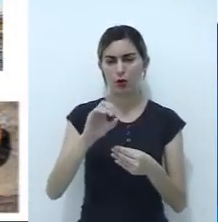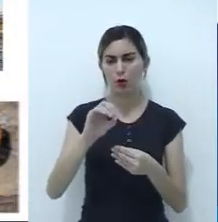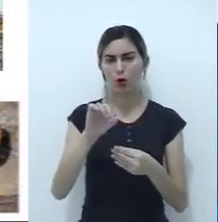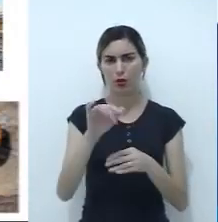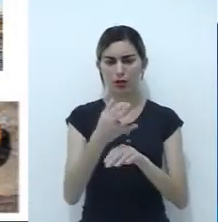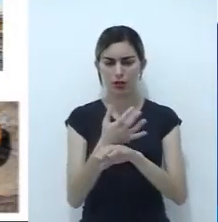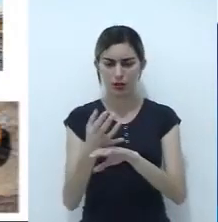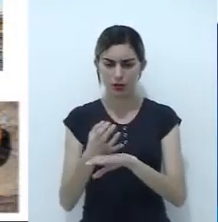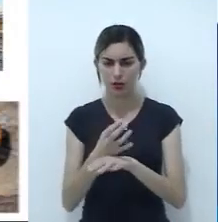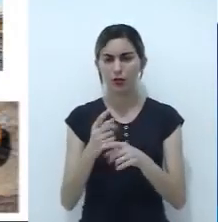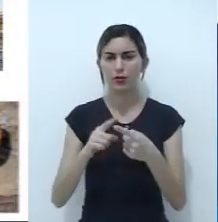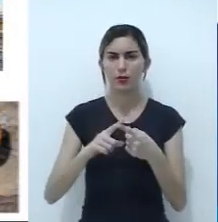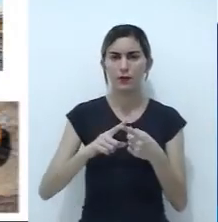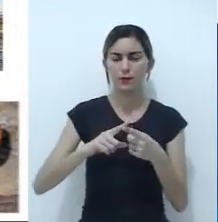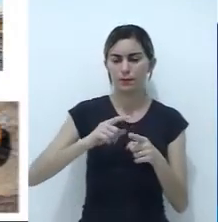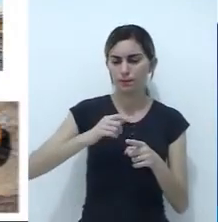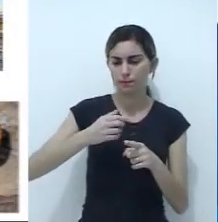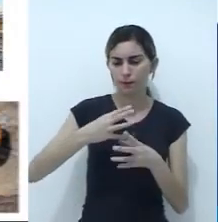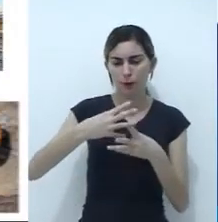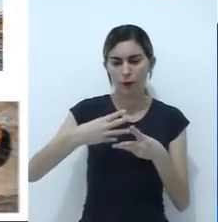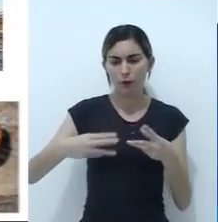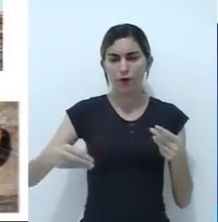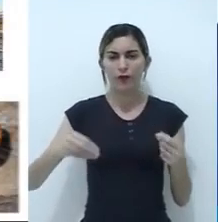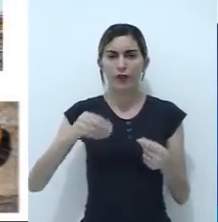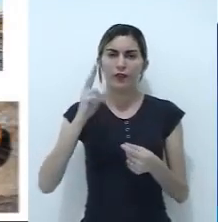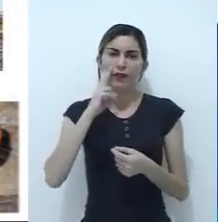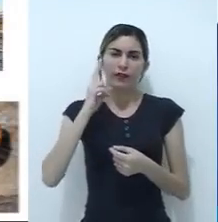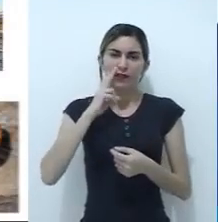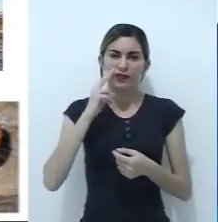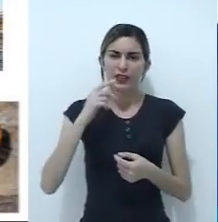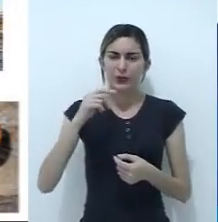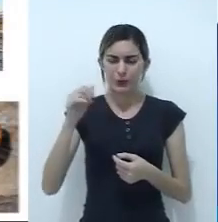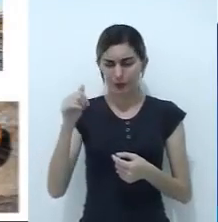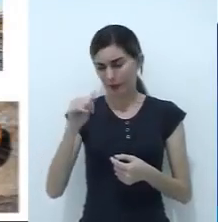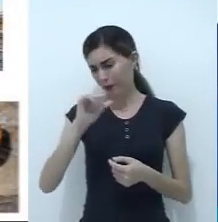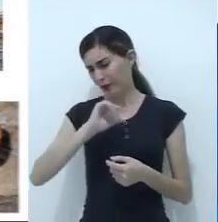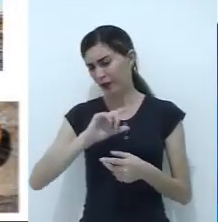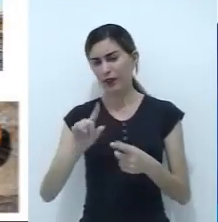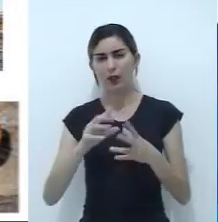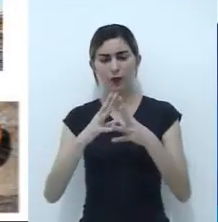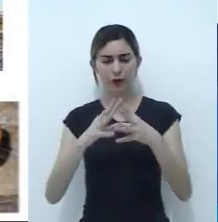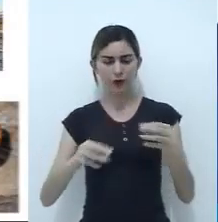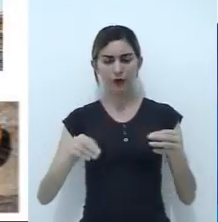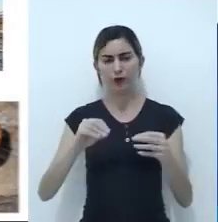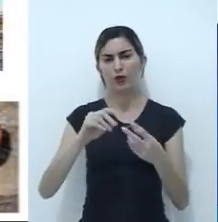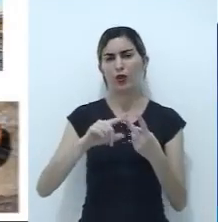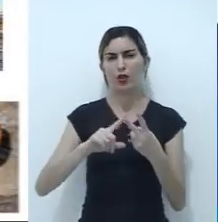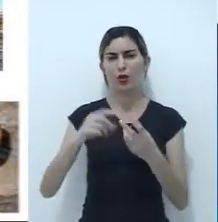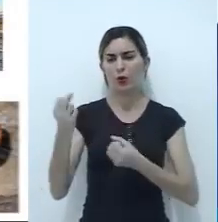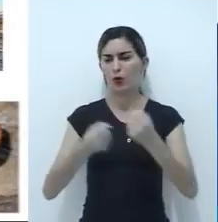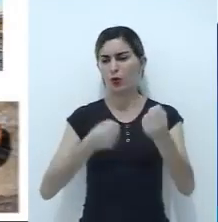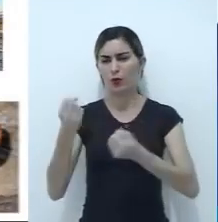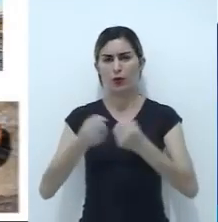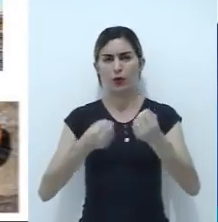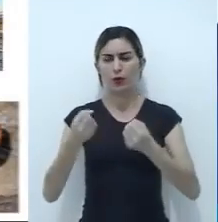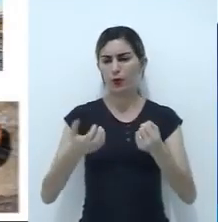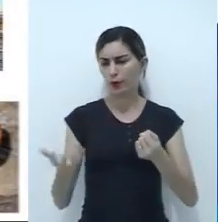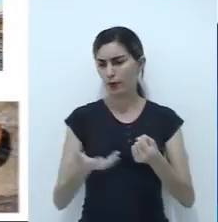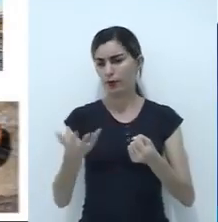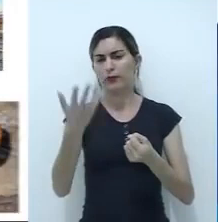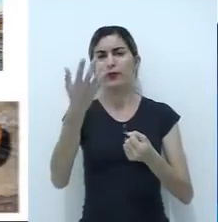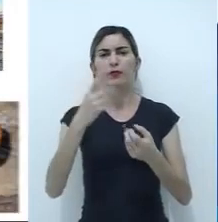de oxidação na chave de fenda, azedamento do vinho, né? Fotossíntese, automóveis que estão